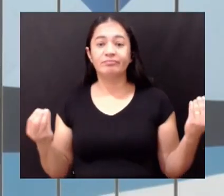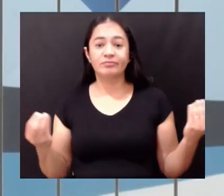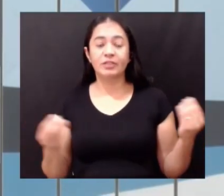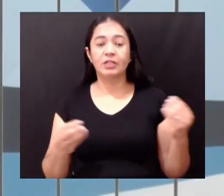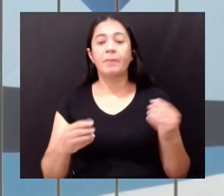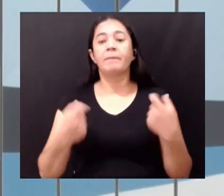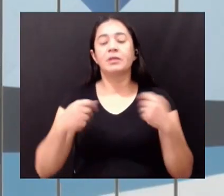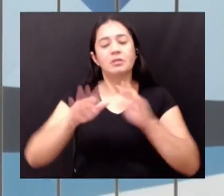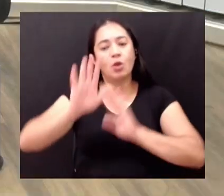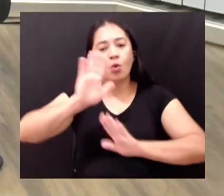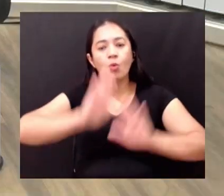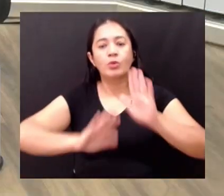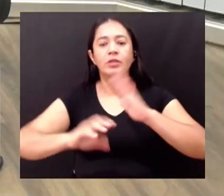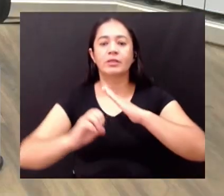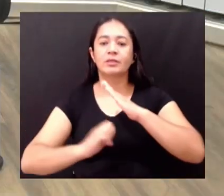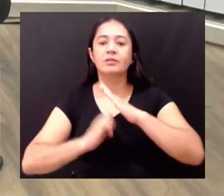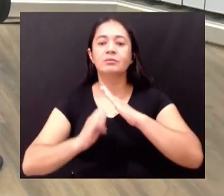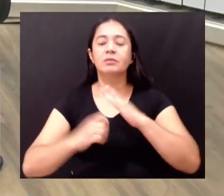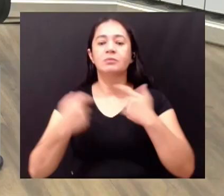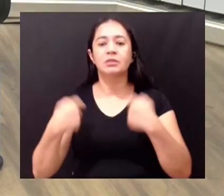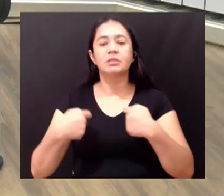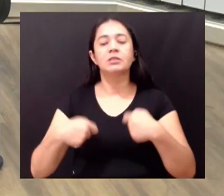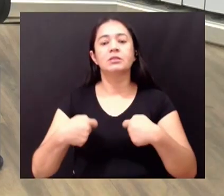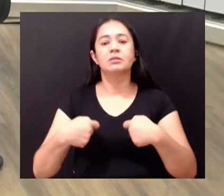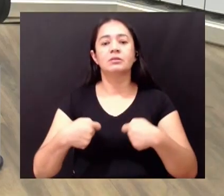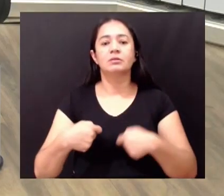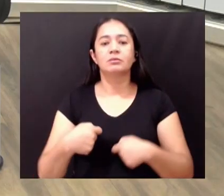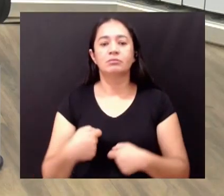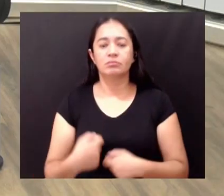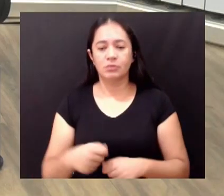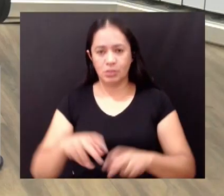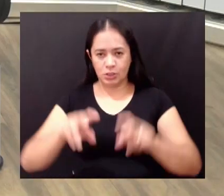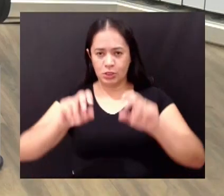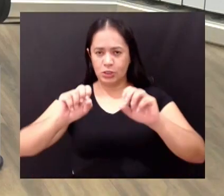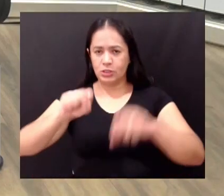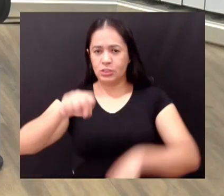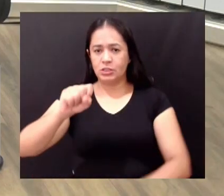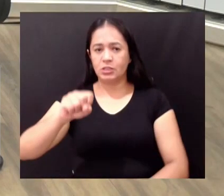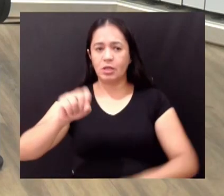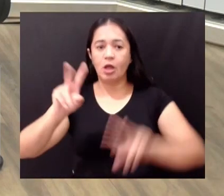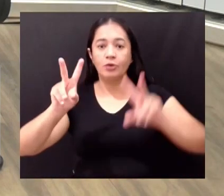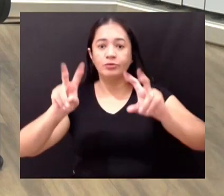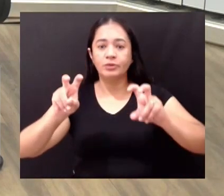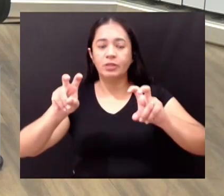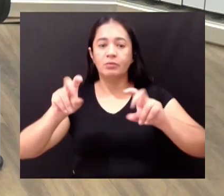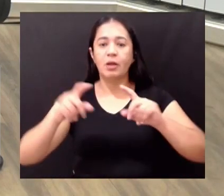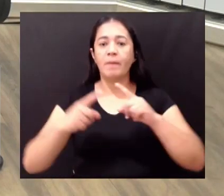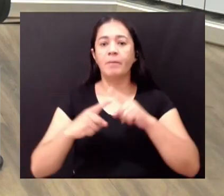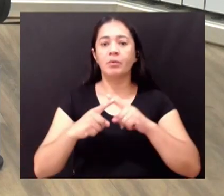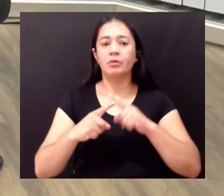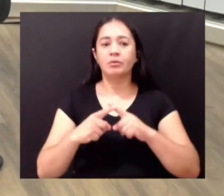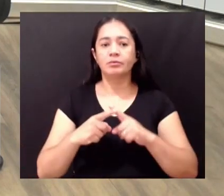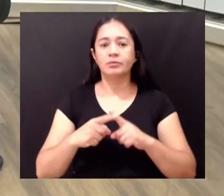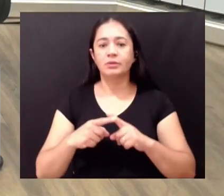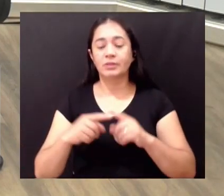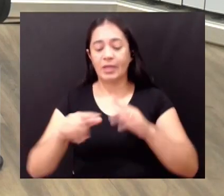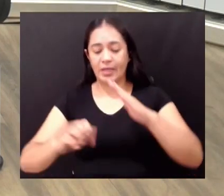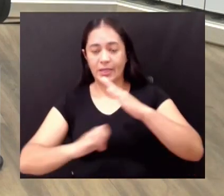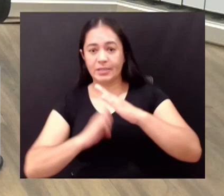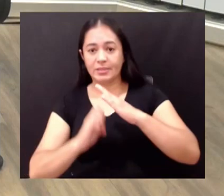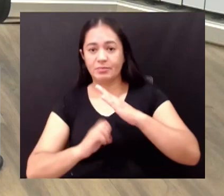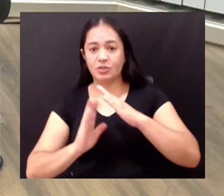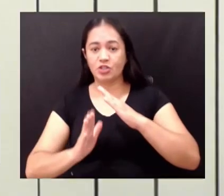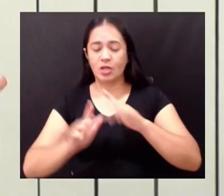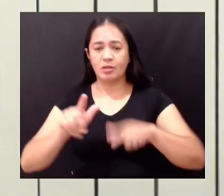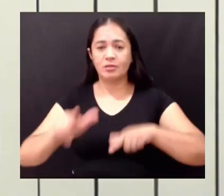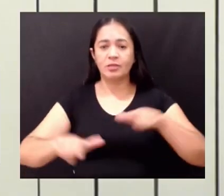adotar. Sem dúvida, é uma questão que se estabelece justamente por conta do que as empresas têm trabalhado também, a questão